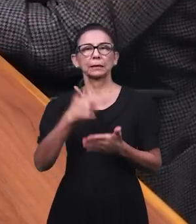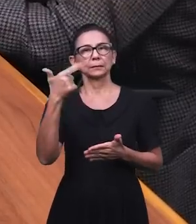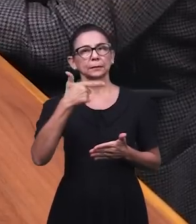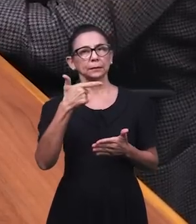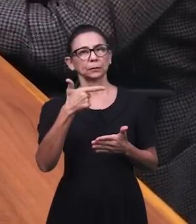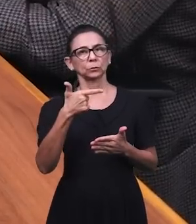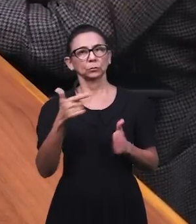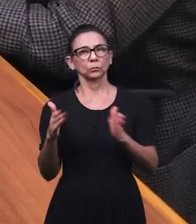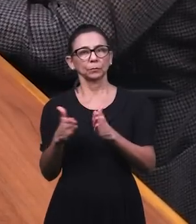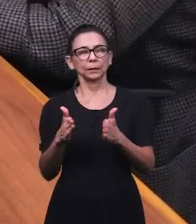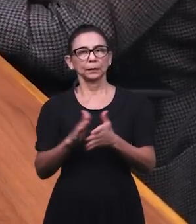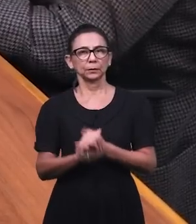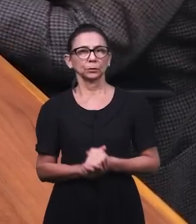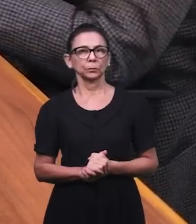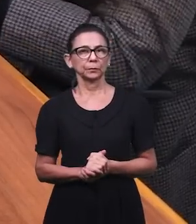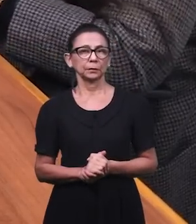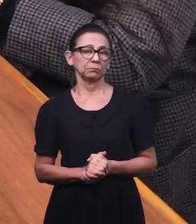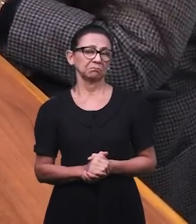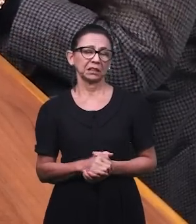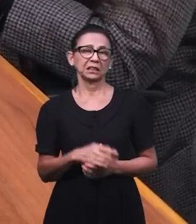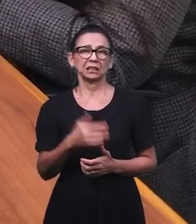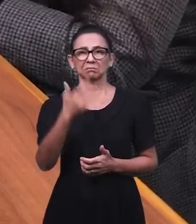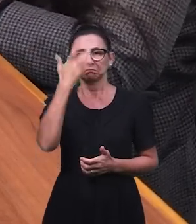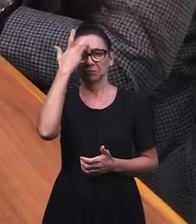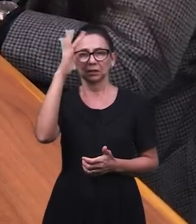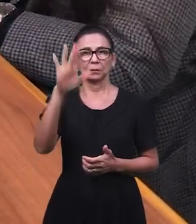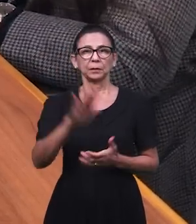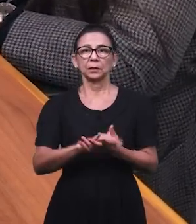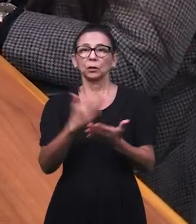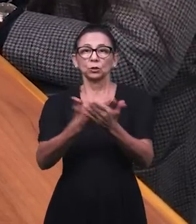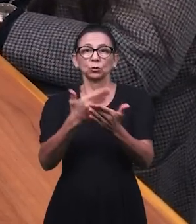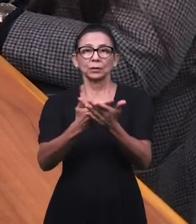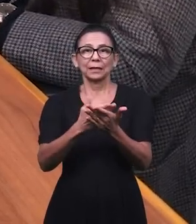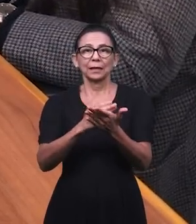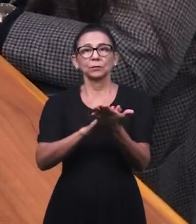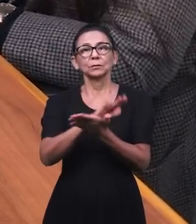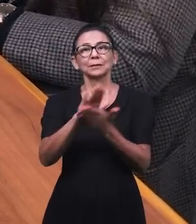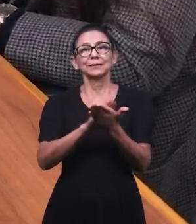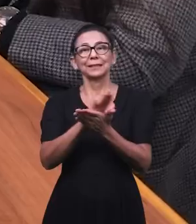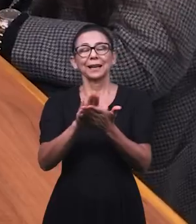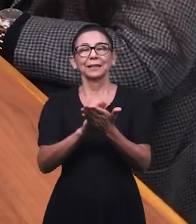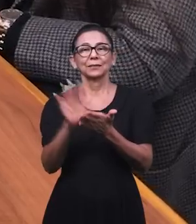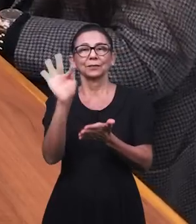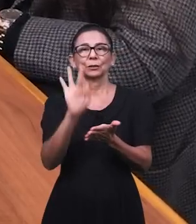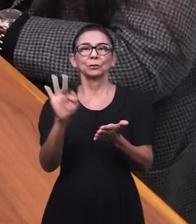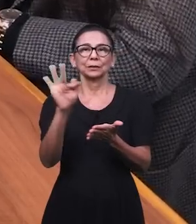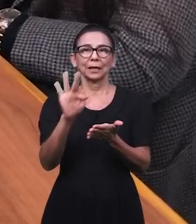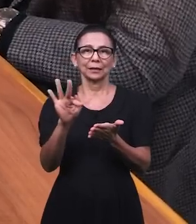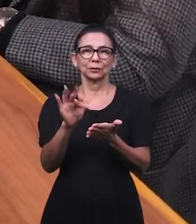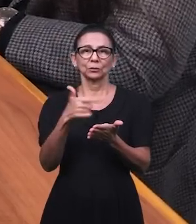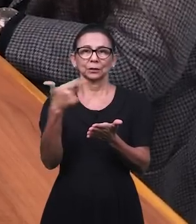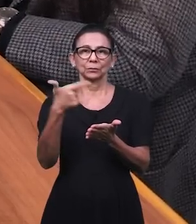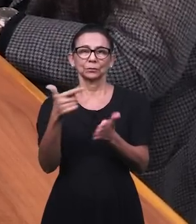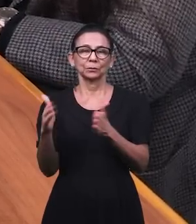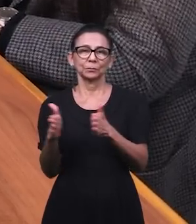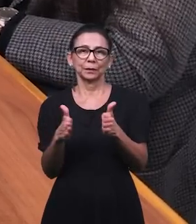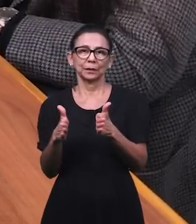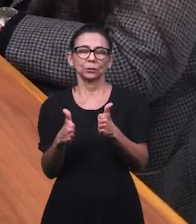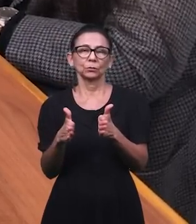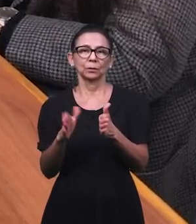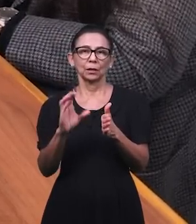estudar para a segunda fase sem ter tido a matéria na faculdade. Eu estudei, só que eu percebi que eu tinha, acho que, se eu não me